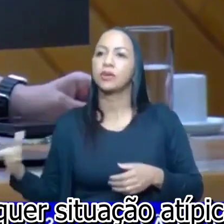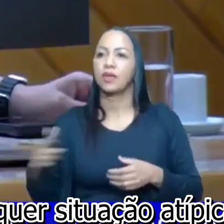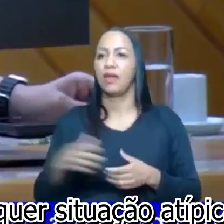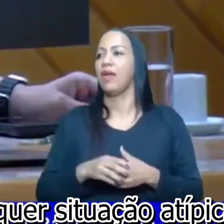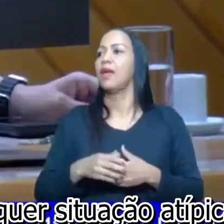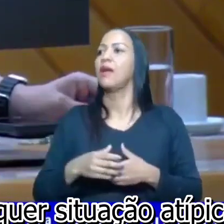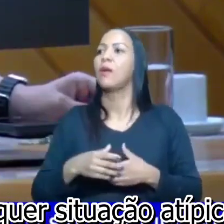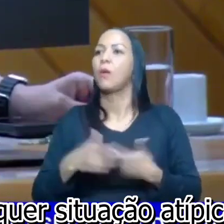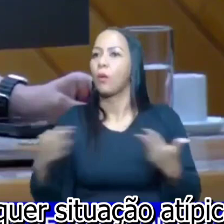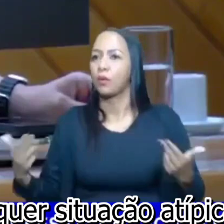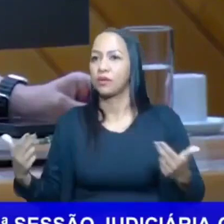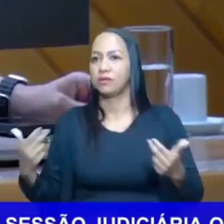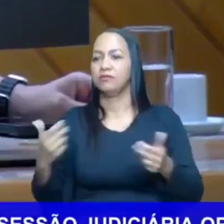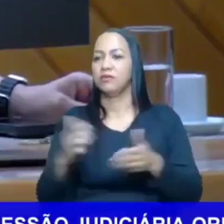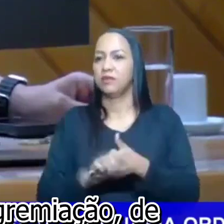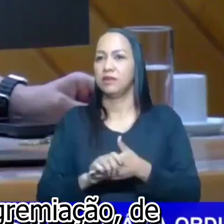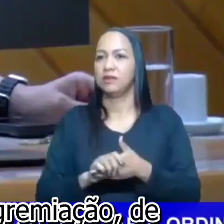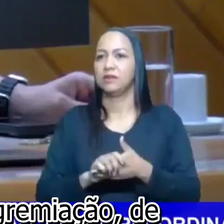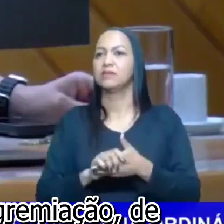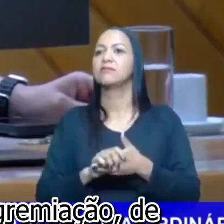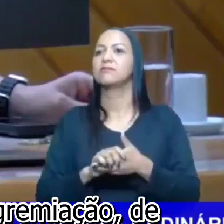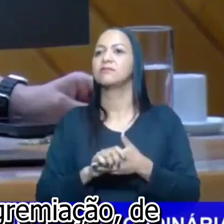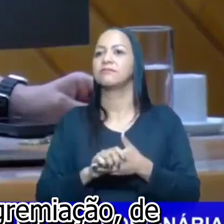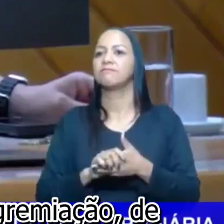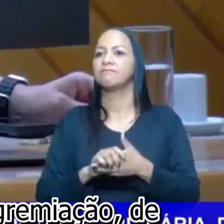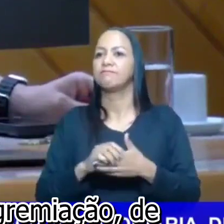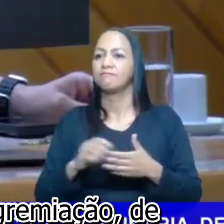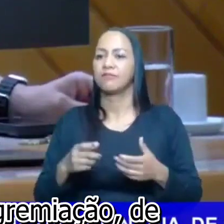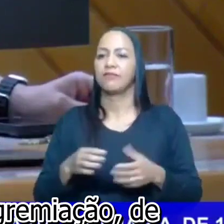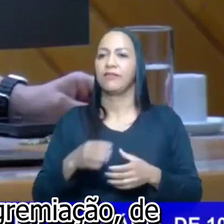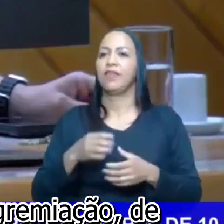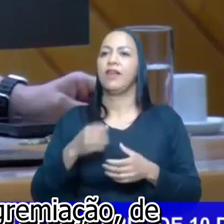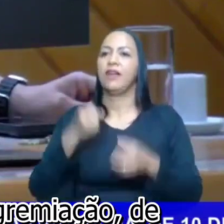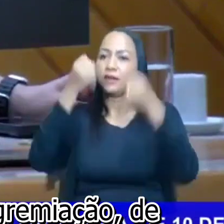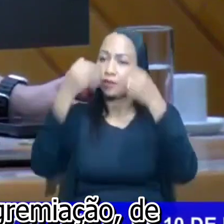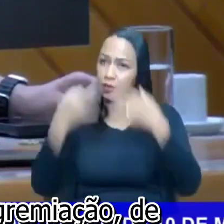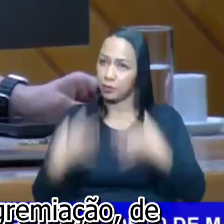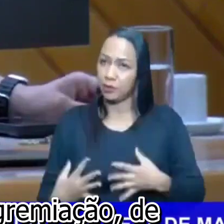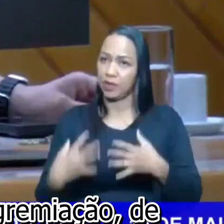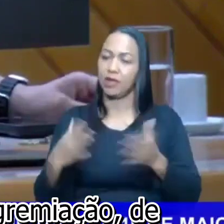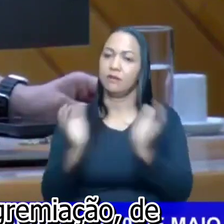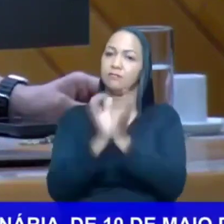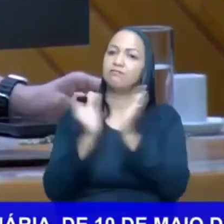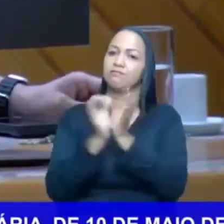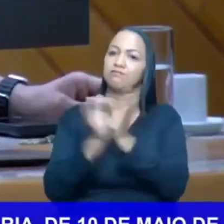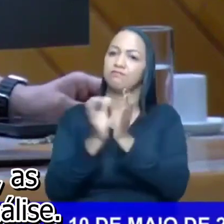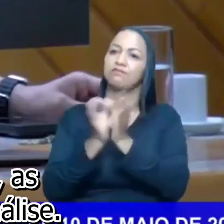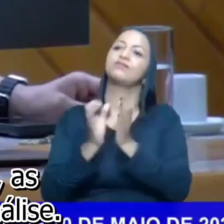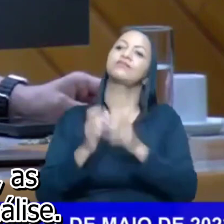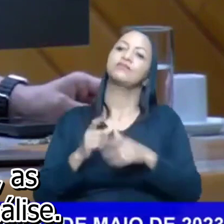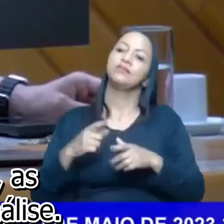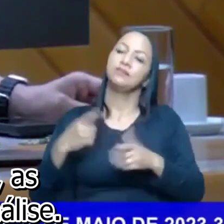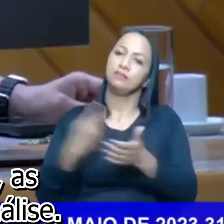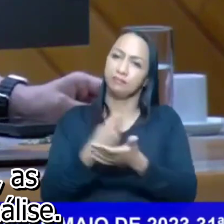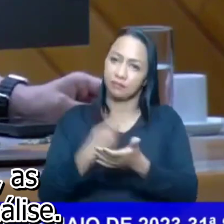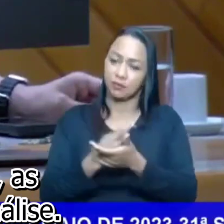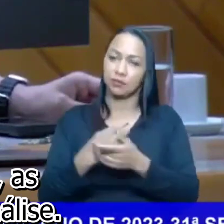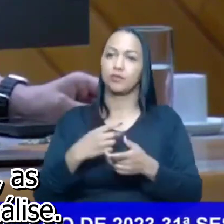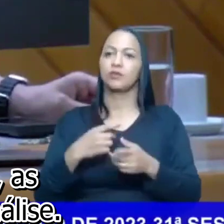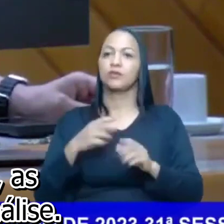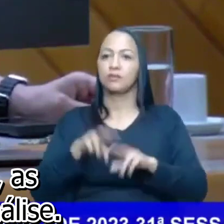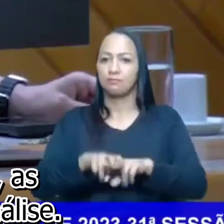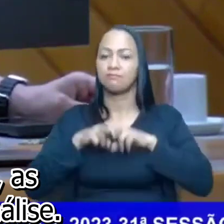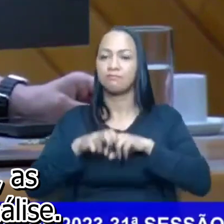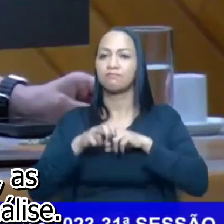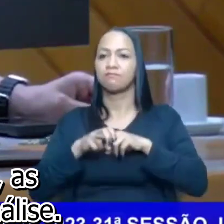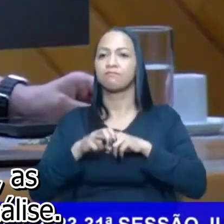situação atípica apta a justificar a intempestiva manifestação da agremiação, de modo que incide a preclusão e, portanto, as